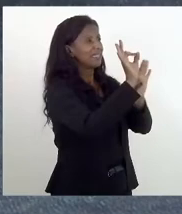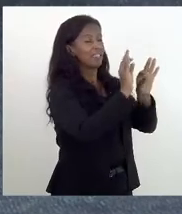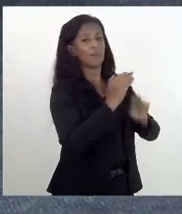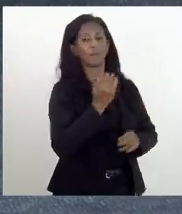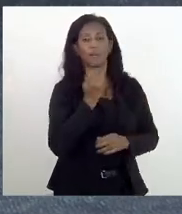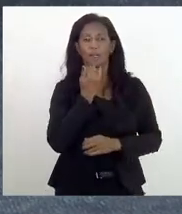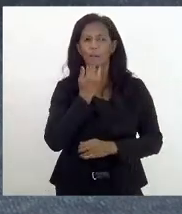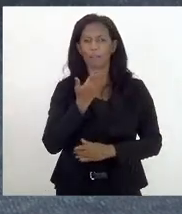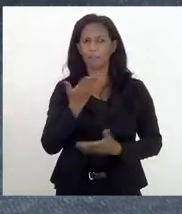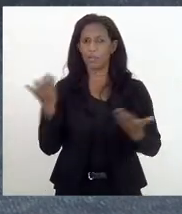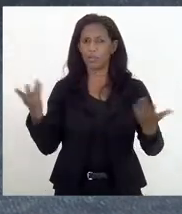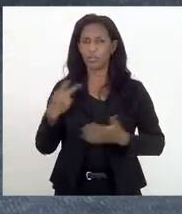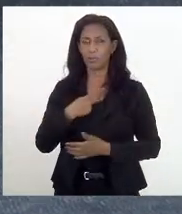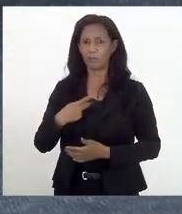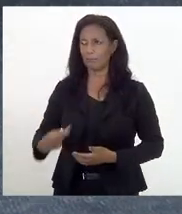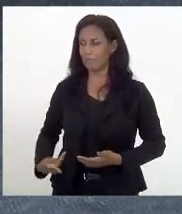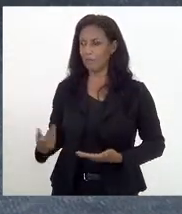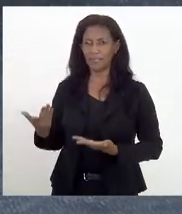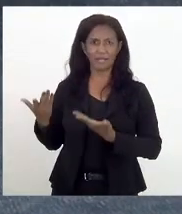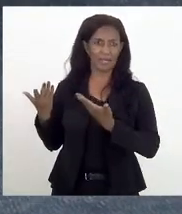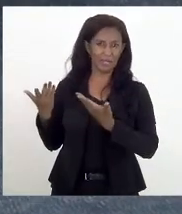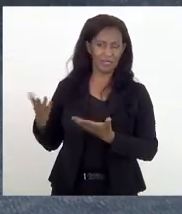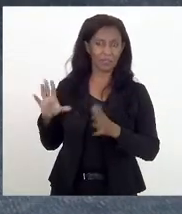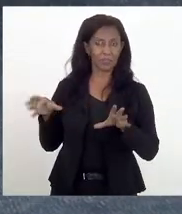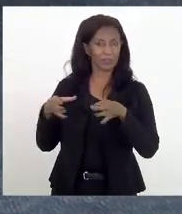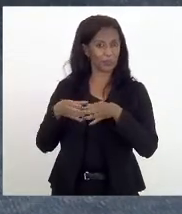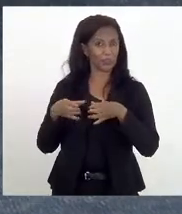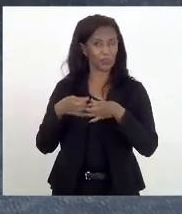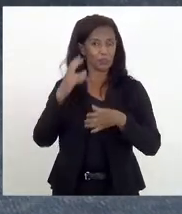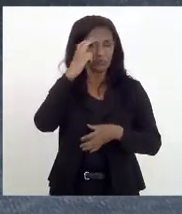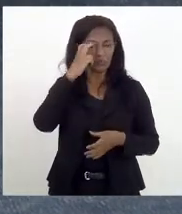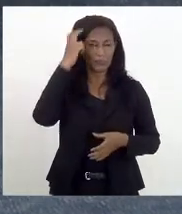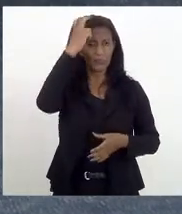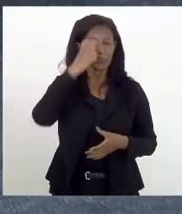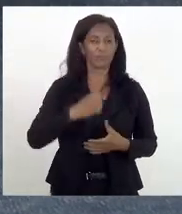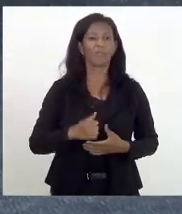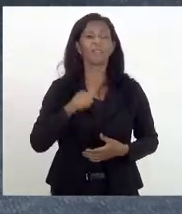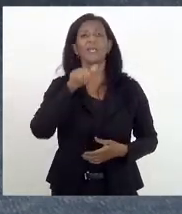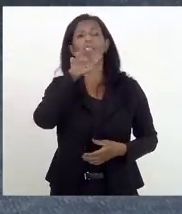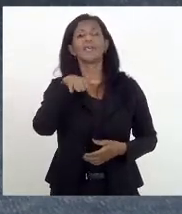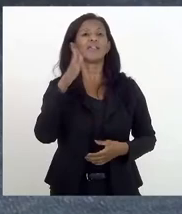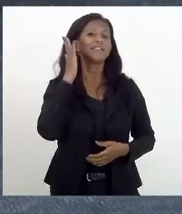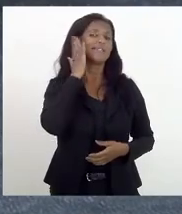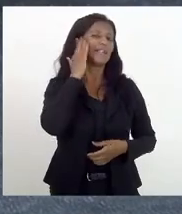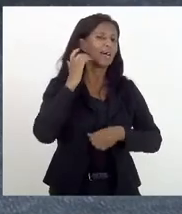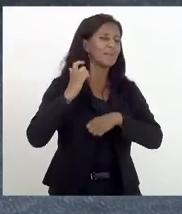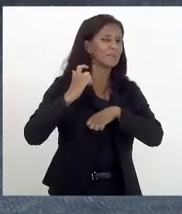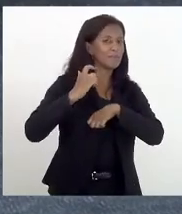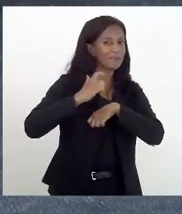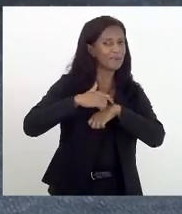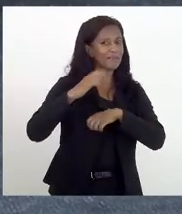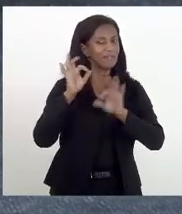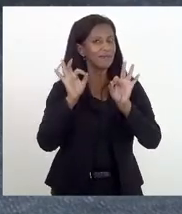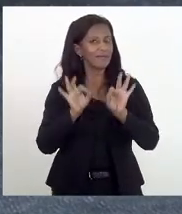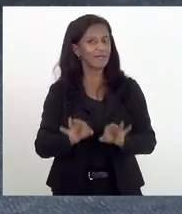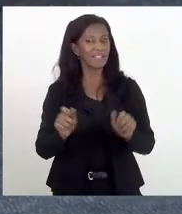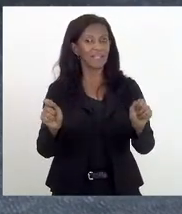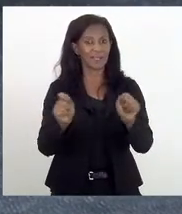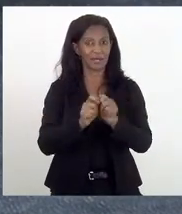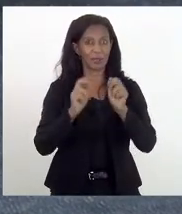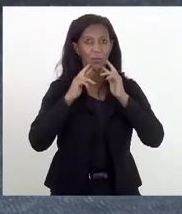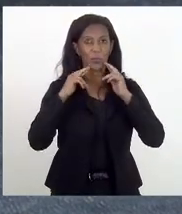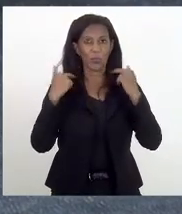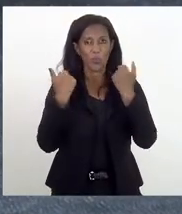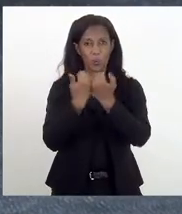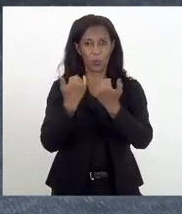pedir a vossa excelência na condição de presidente da Comissão de Cultura quem sabe não seria a hora de fazermos uma